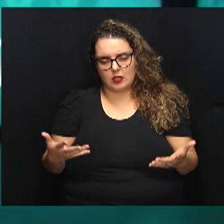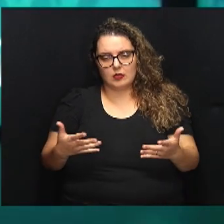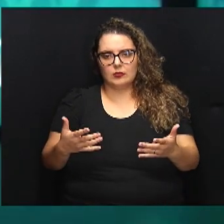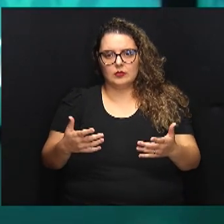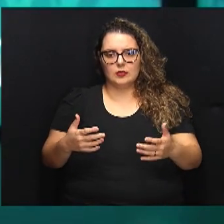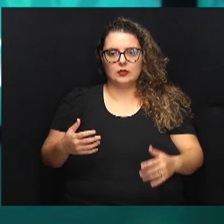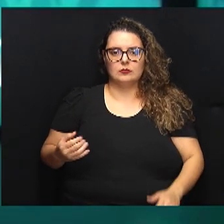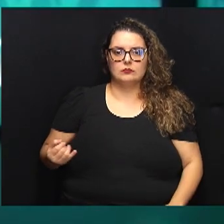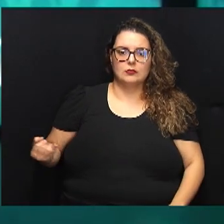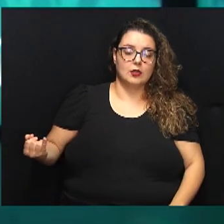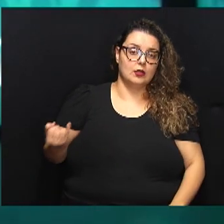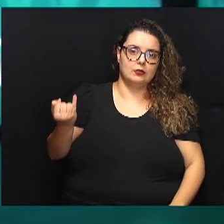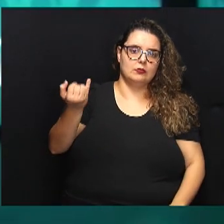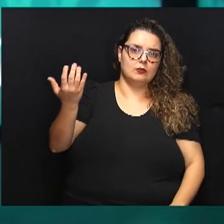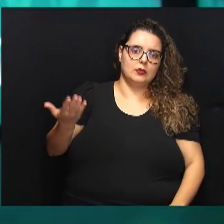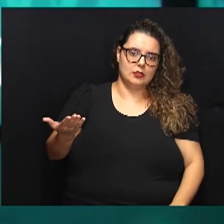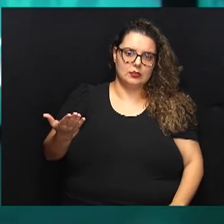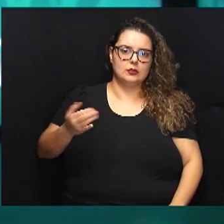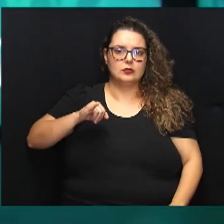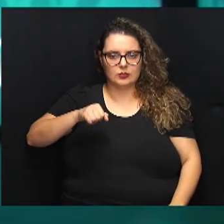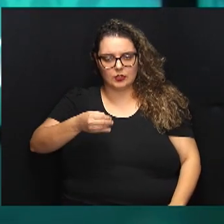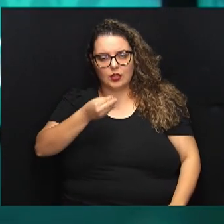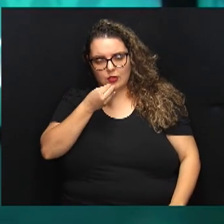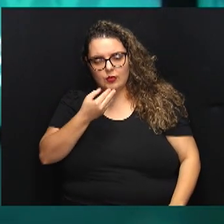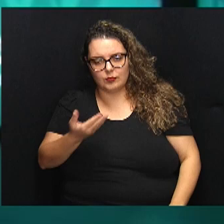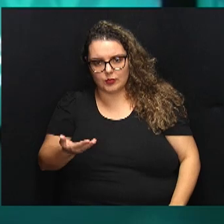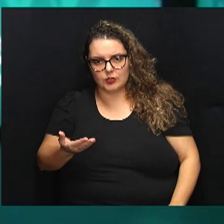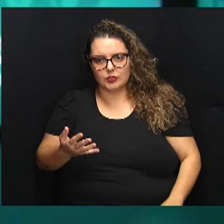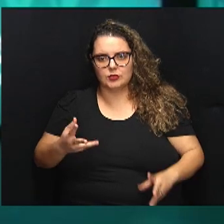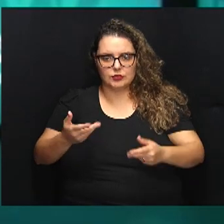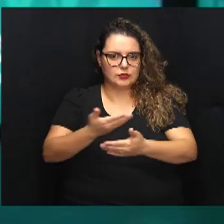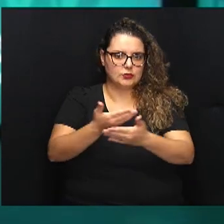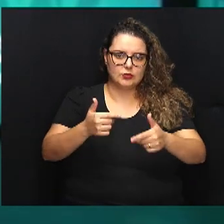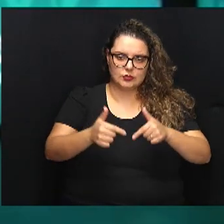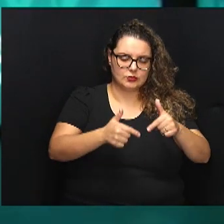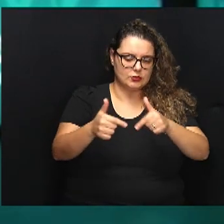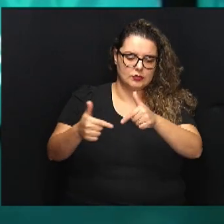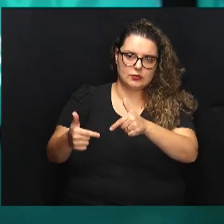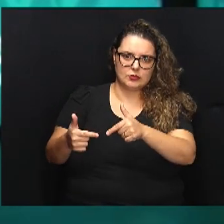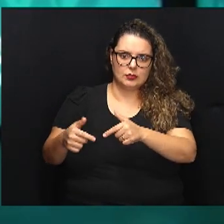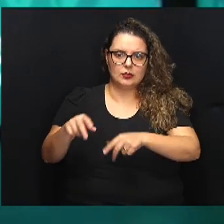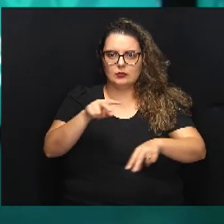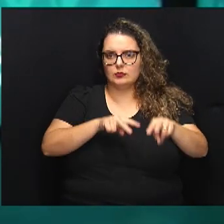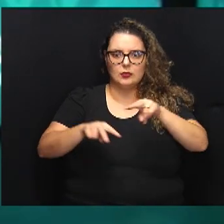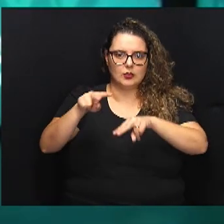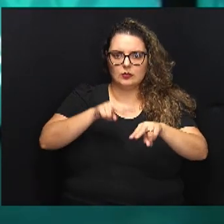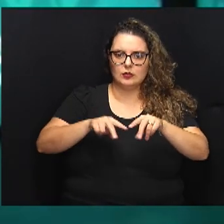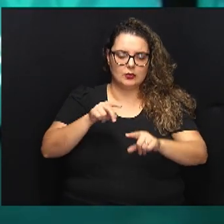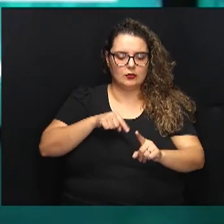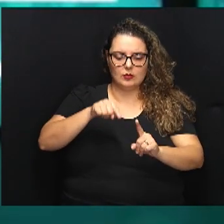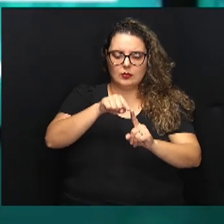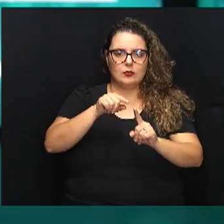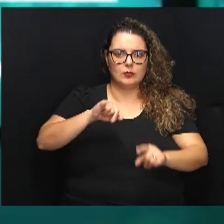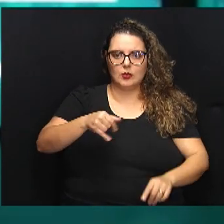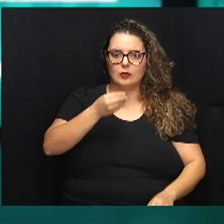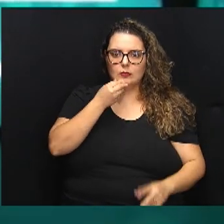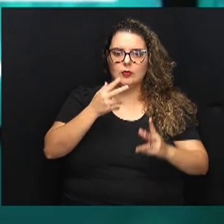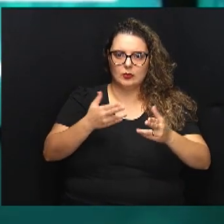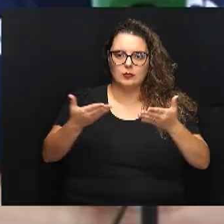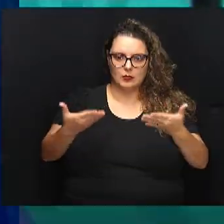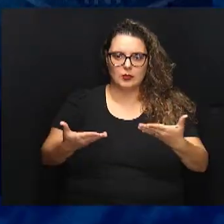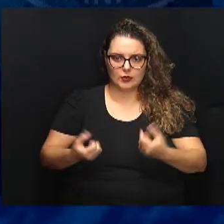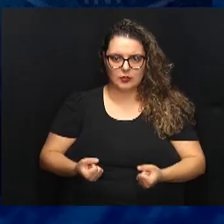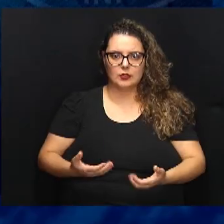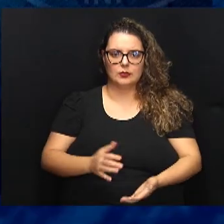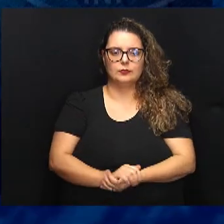grandeza e a oportunidade de todos os meus trabalhos estar sempre visualizando uma oportunidade como essa que estou recebendo